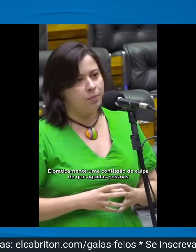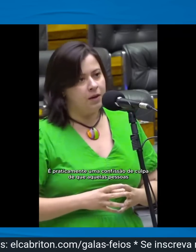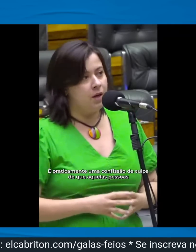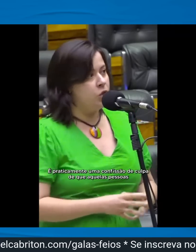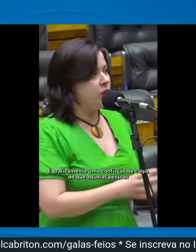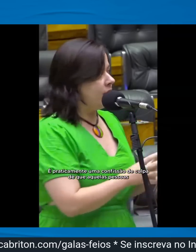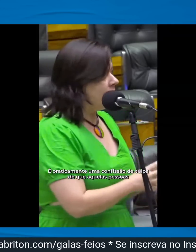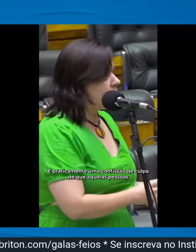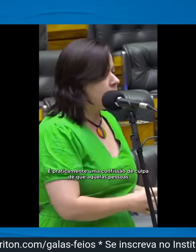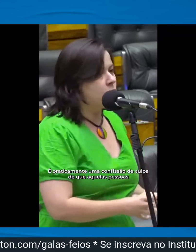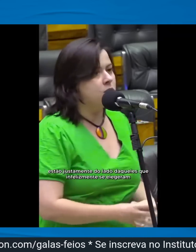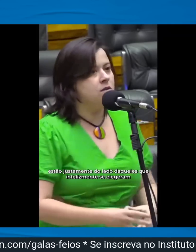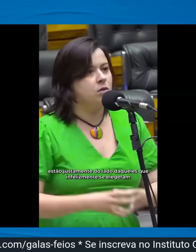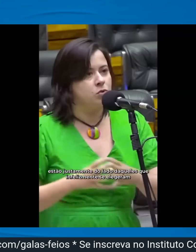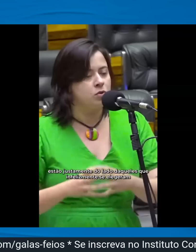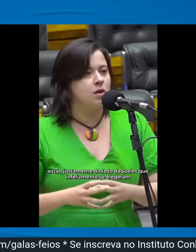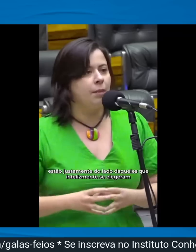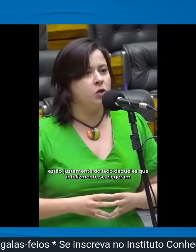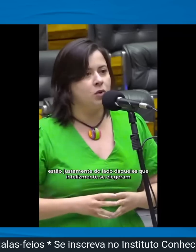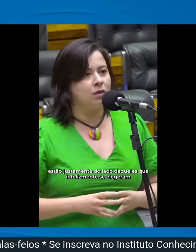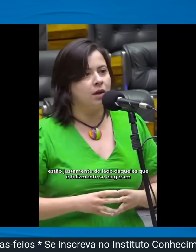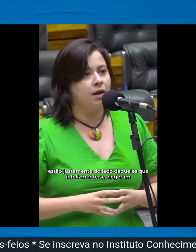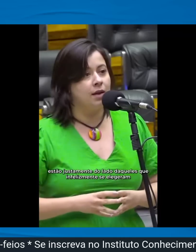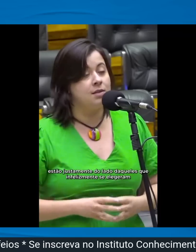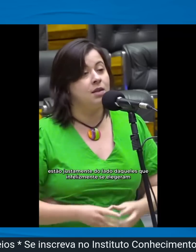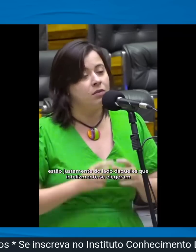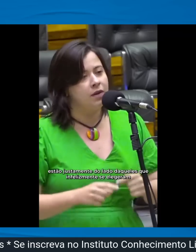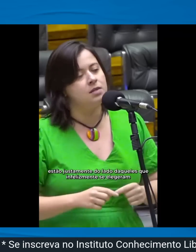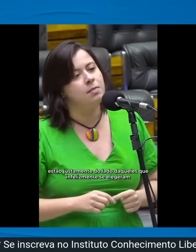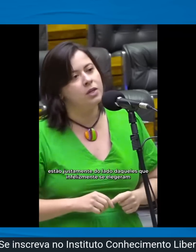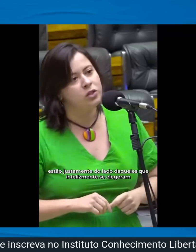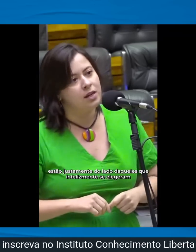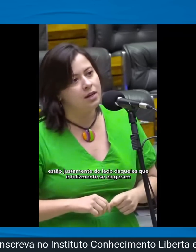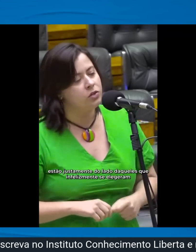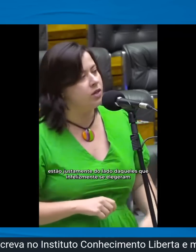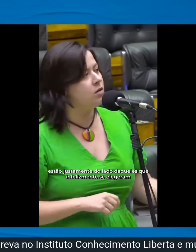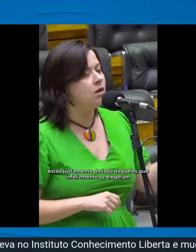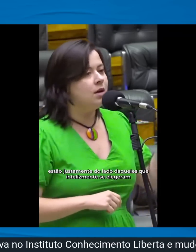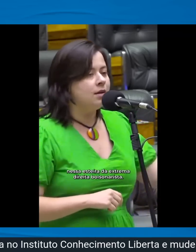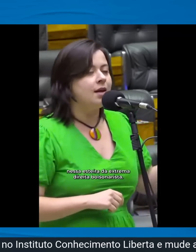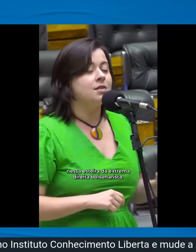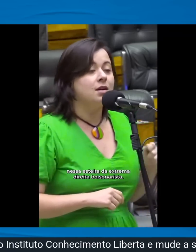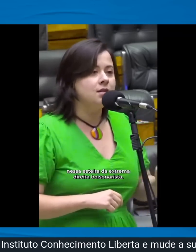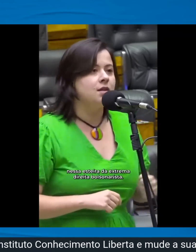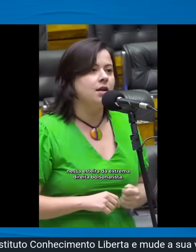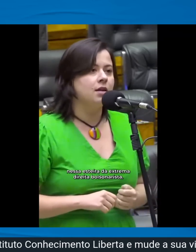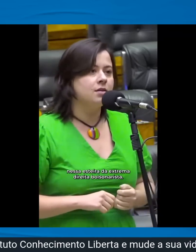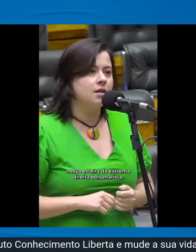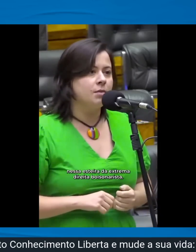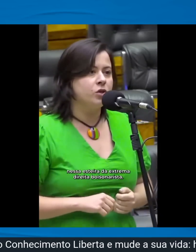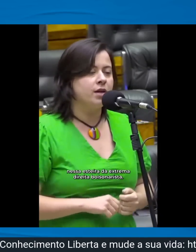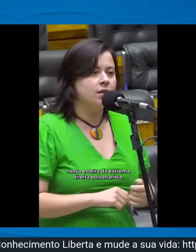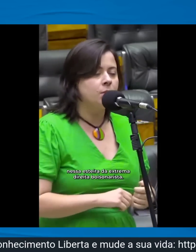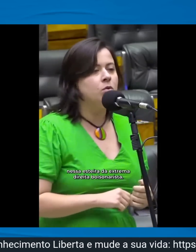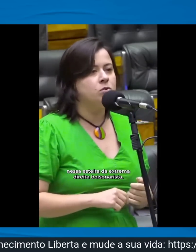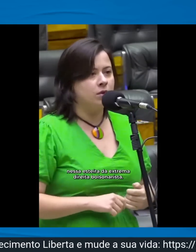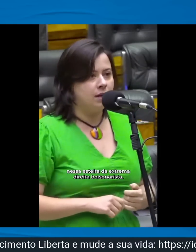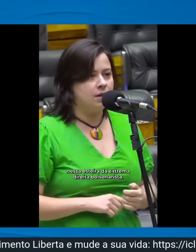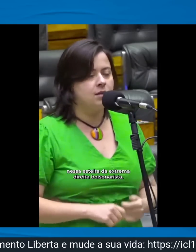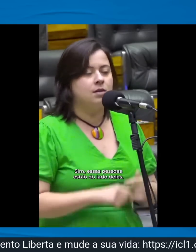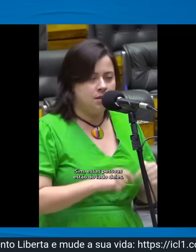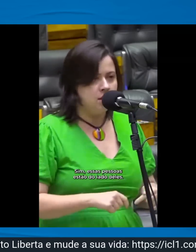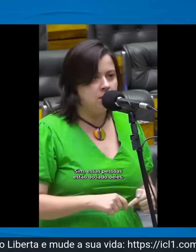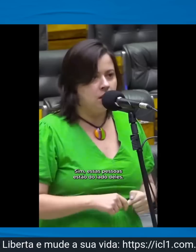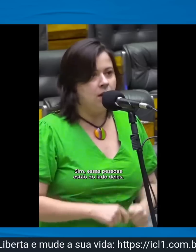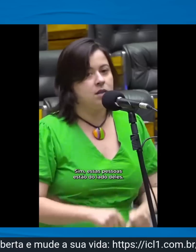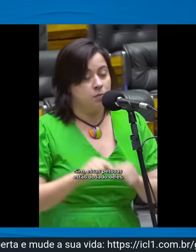de culpa, de que aquelas pessoas estão justamente do lado daqueles que infelizmente se elegeram nessa esteira da extrema-direita